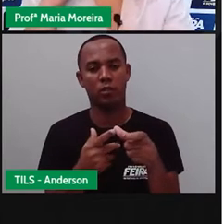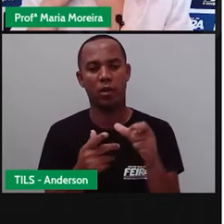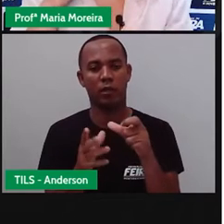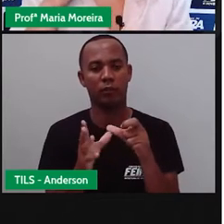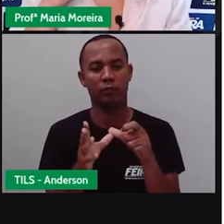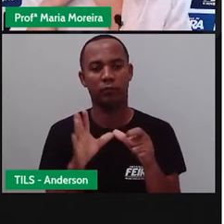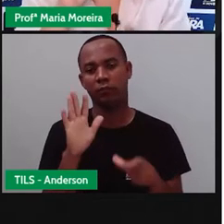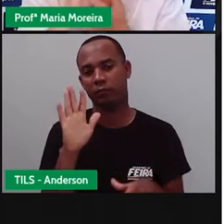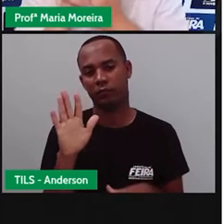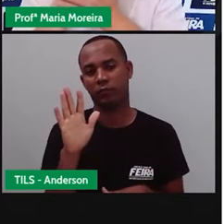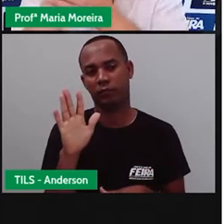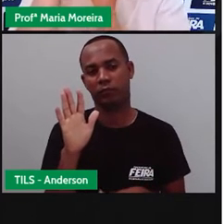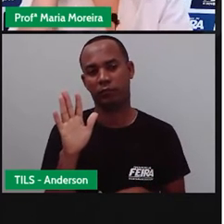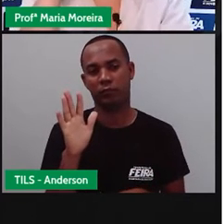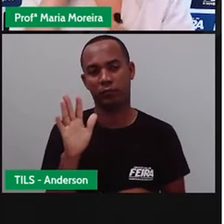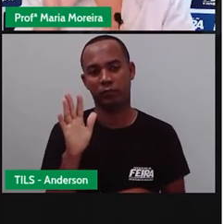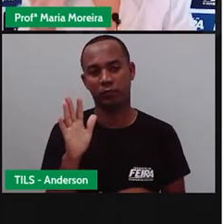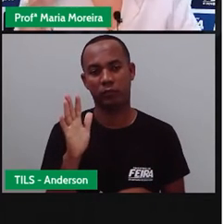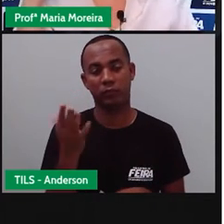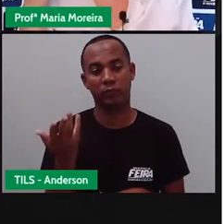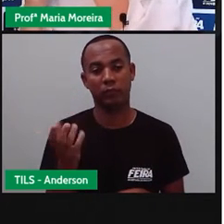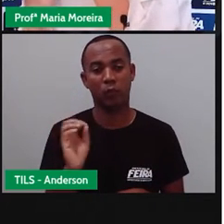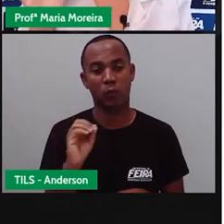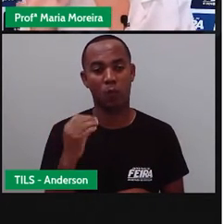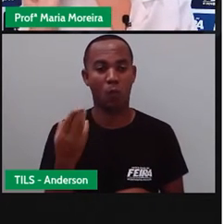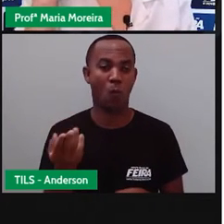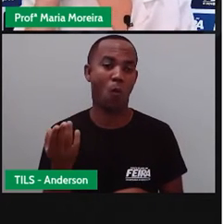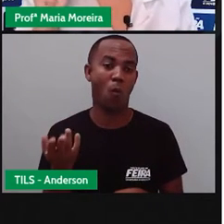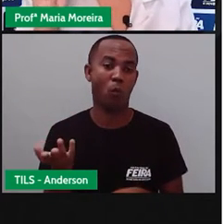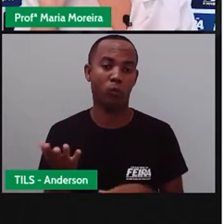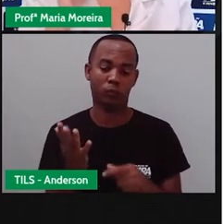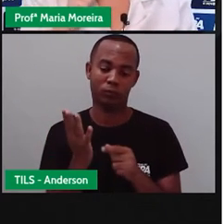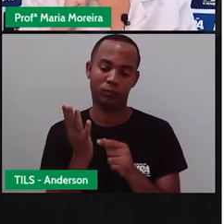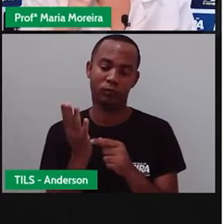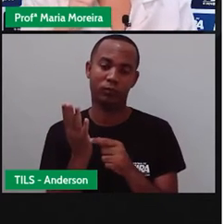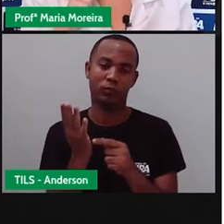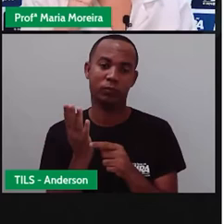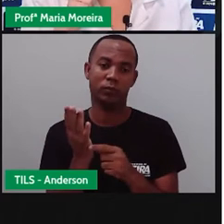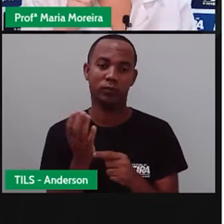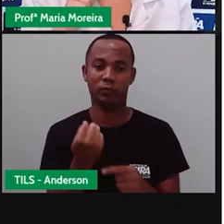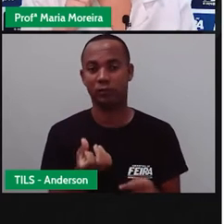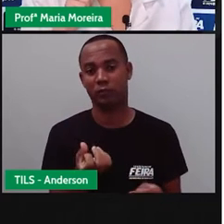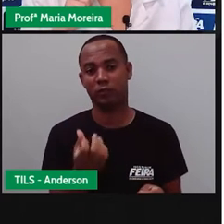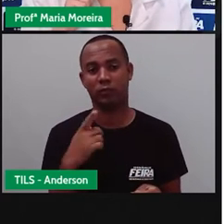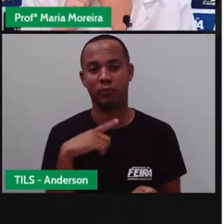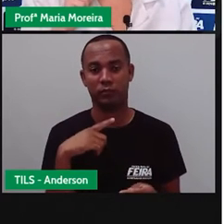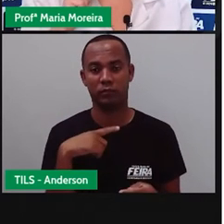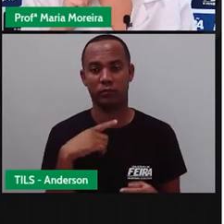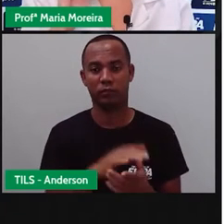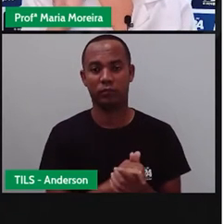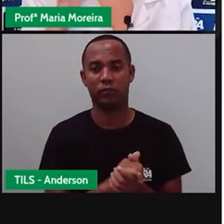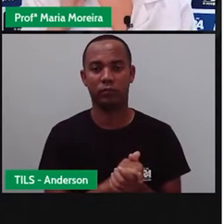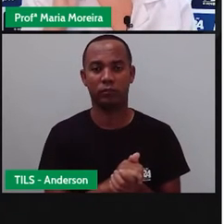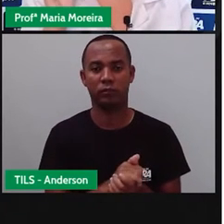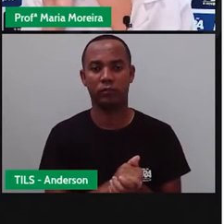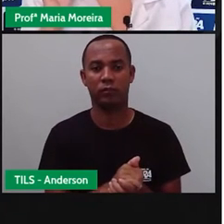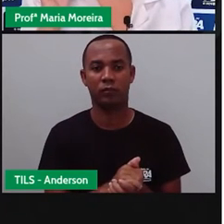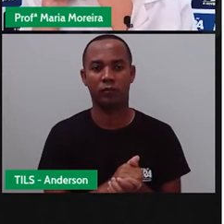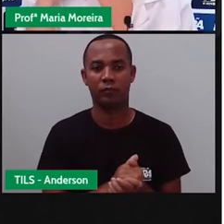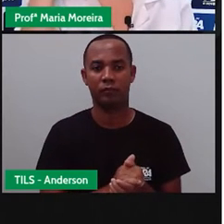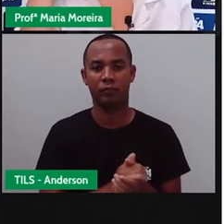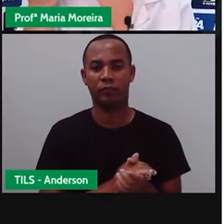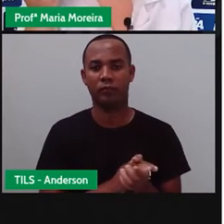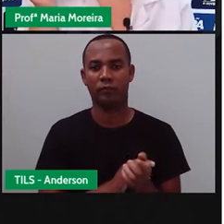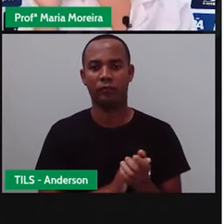pessoas que nascem com dei de uma mais aí aí nas costas e chuveiro ou por alguma razão é alguma particularidade